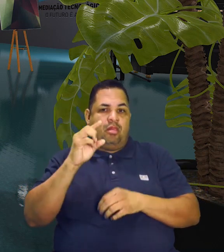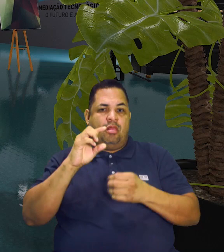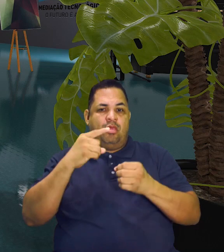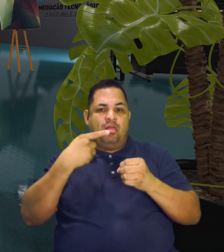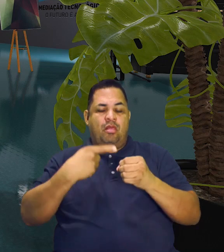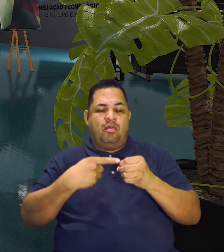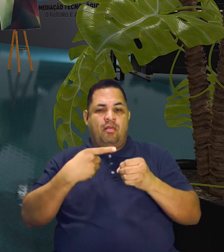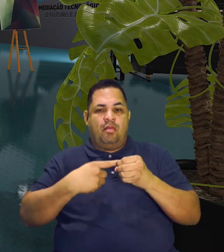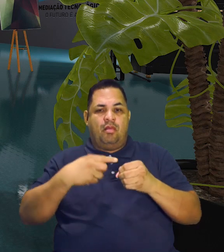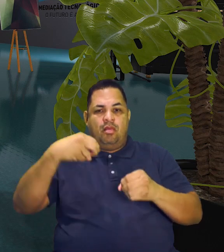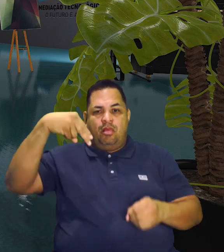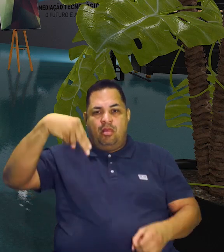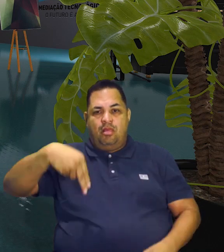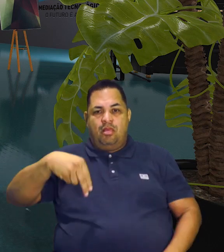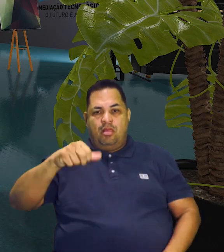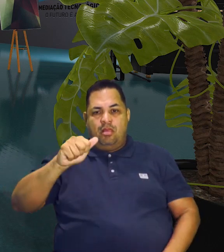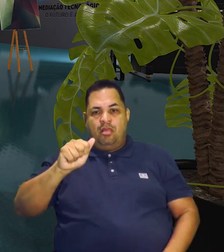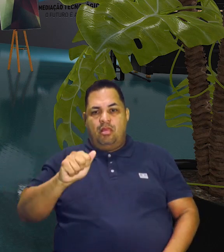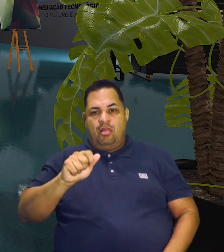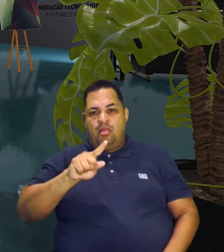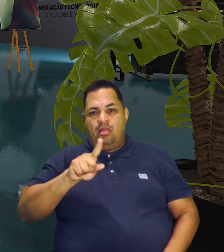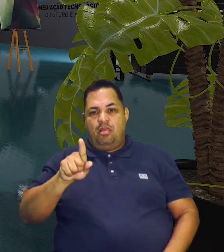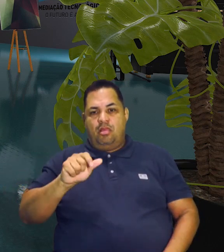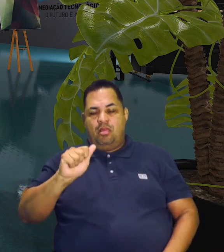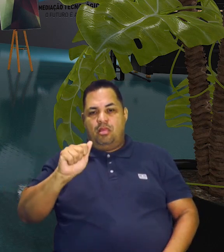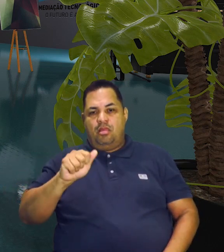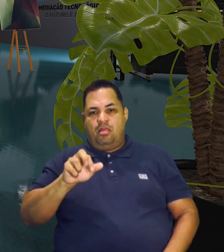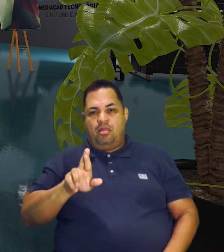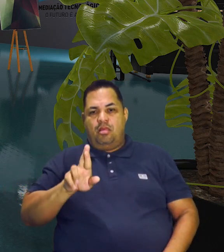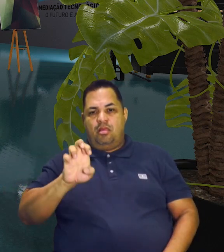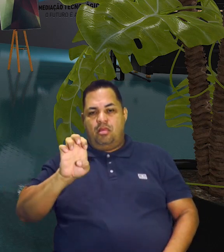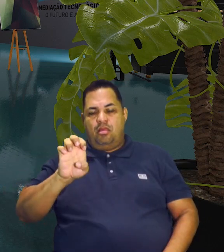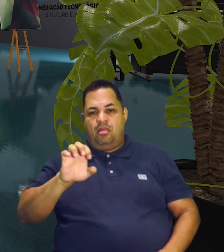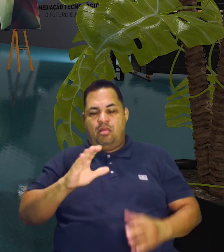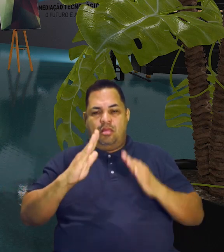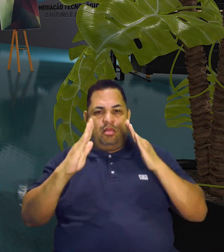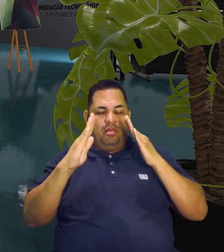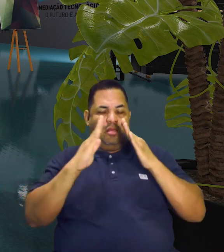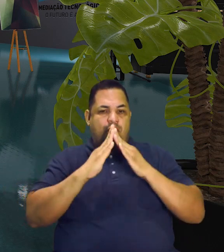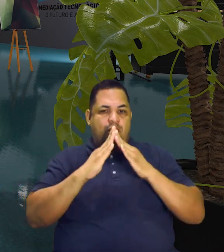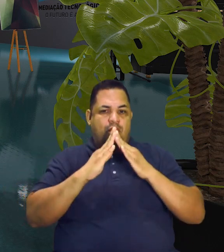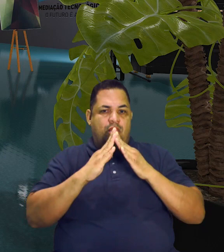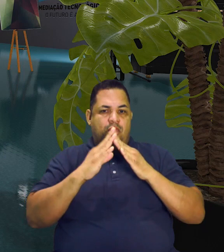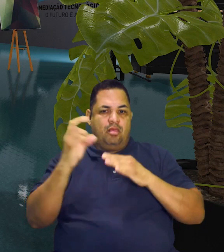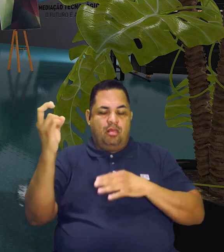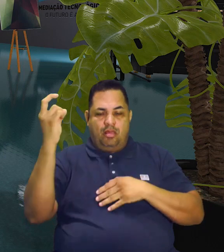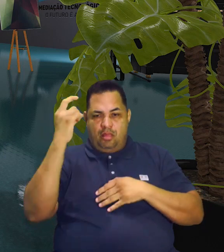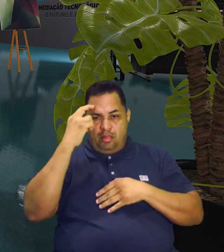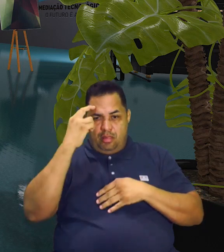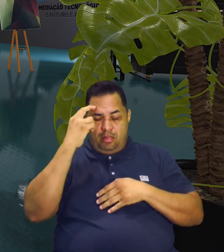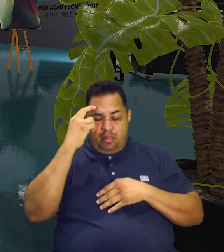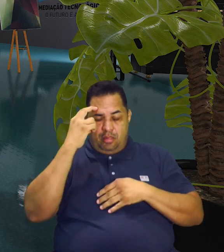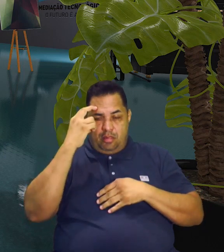espaço particular, mas ao mesmo tempo aberto ao público, que é a Casa